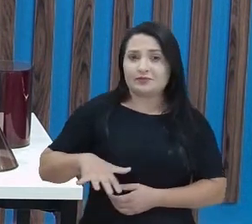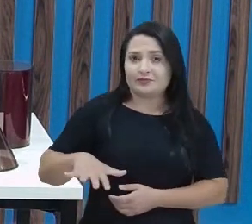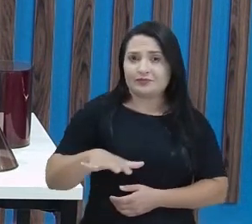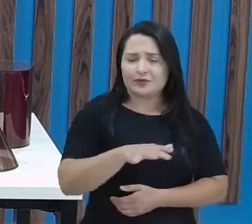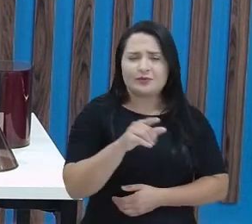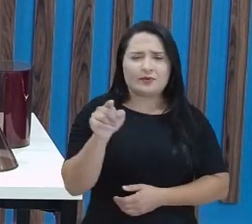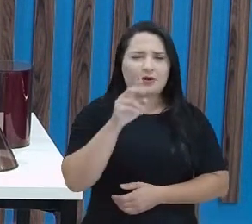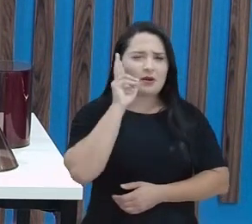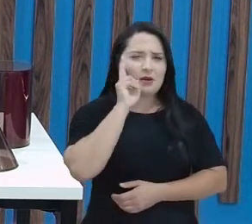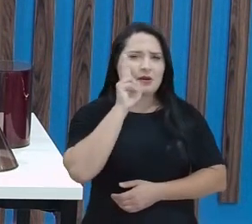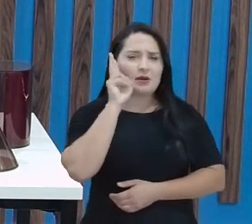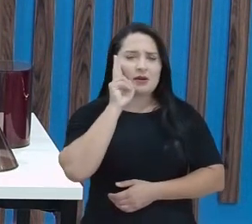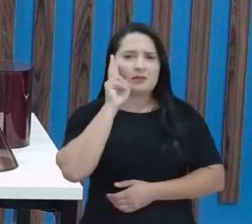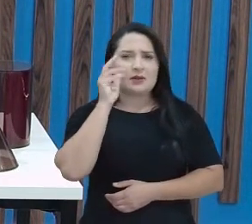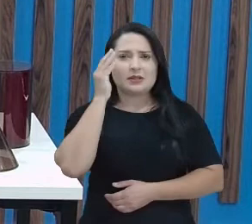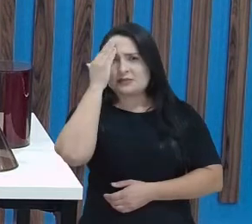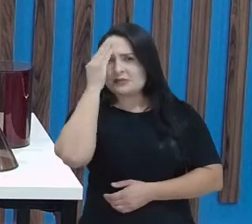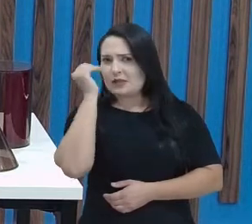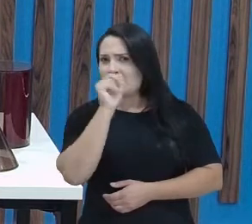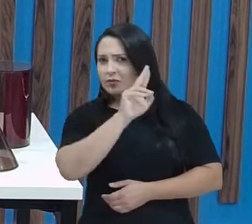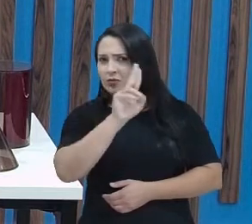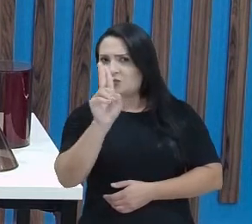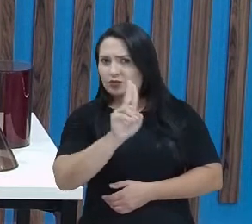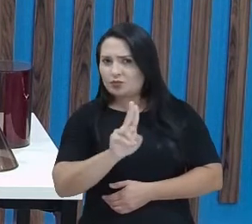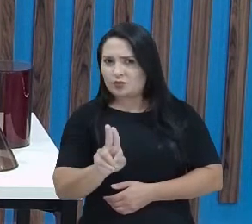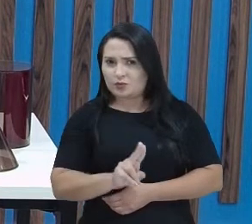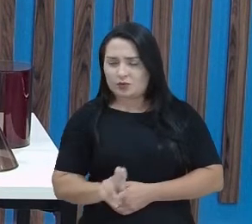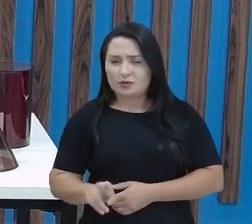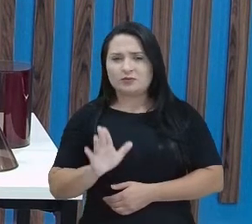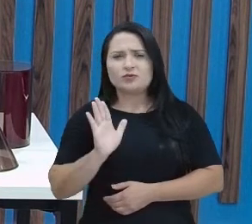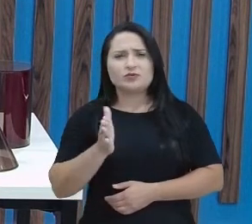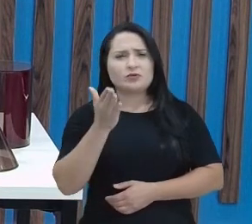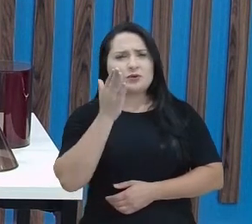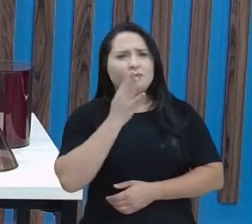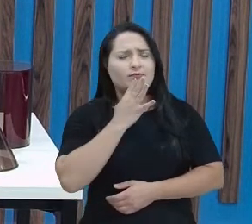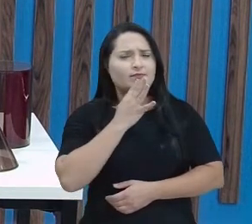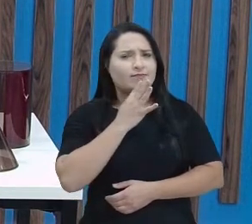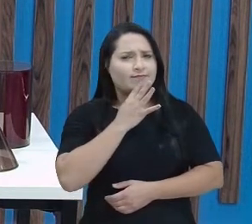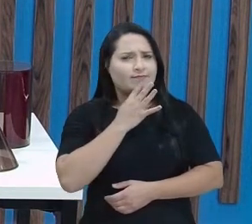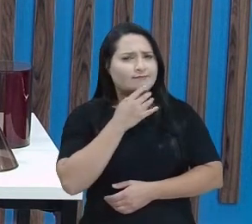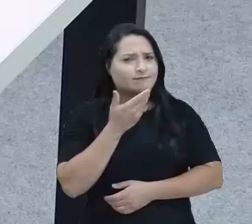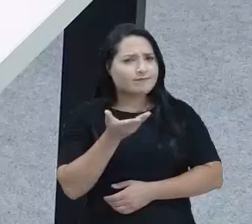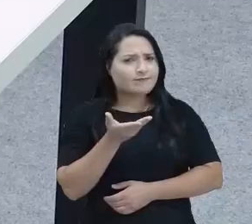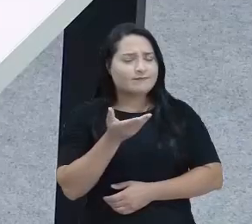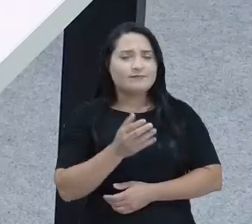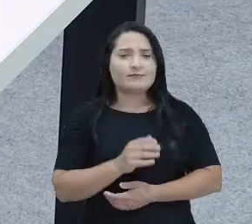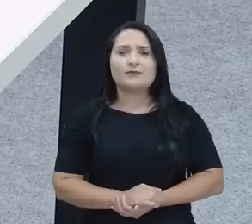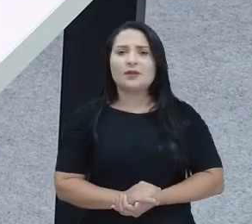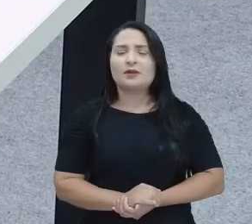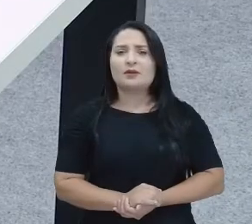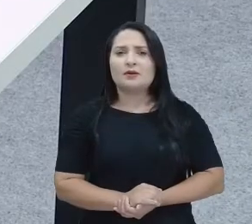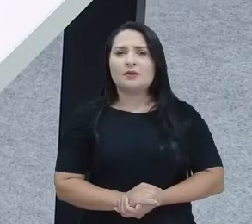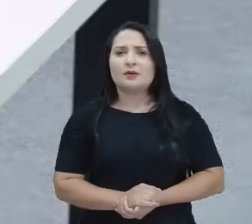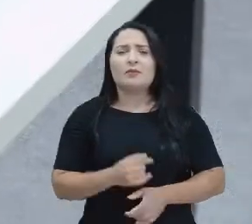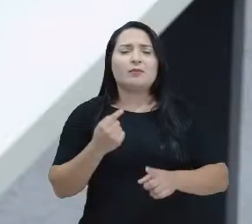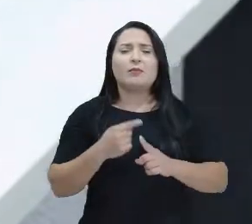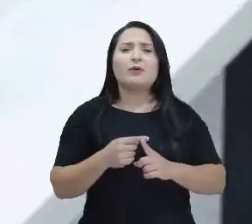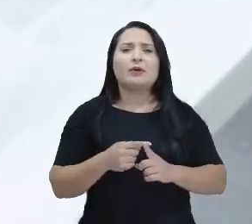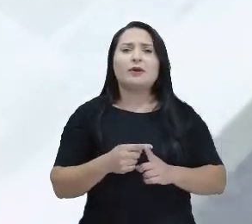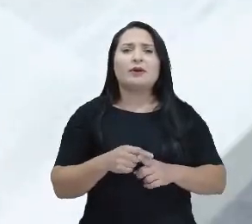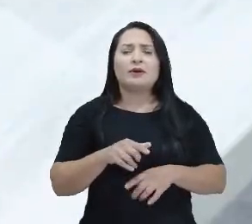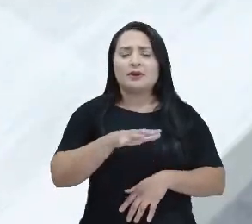Vocês estão lembrados? Sabem o nome dessas figuras? Já conhecem? E por que elas são chamadas